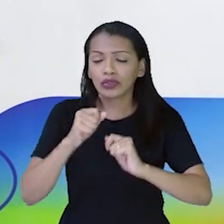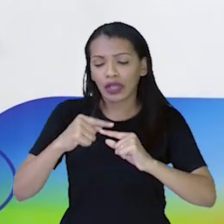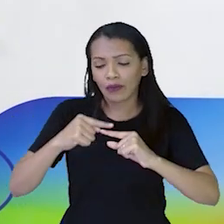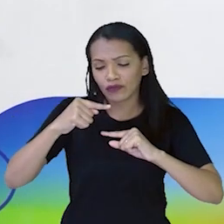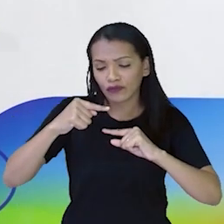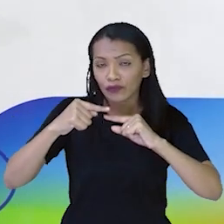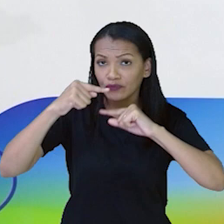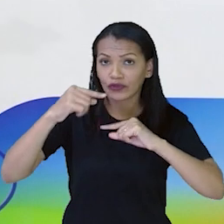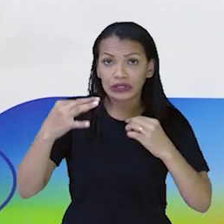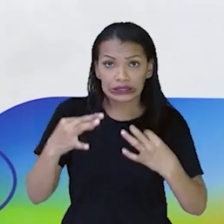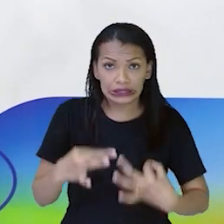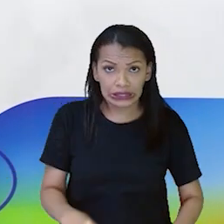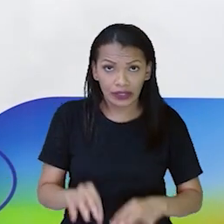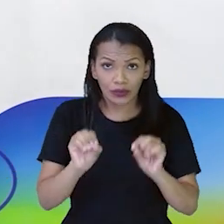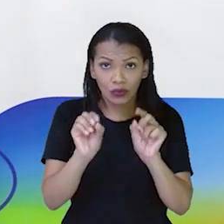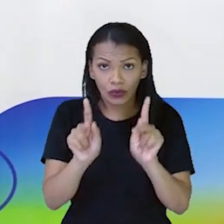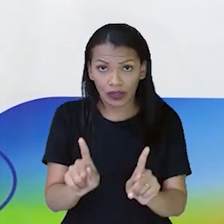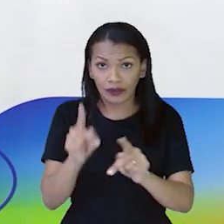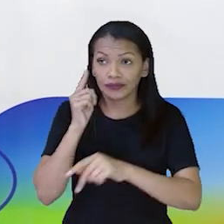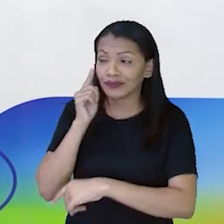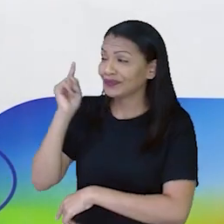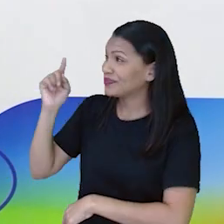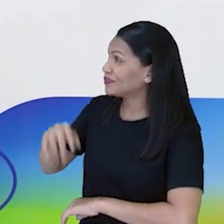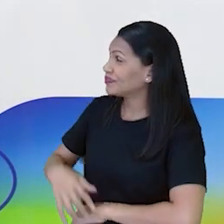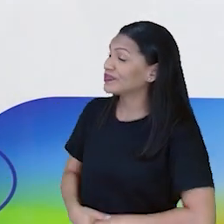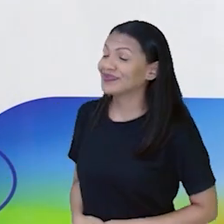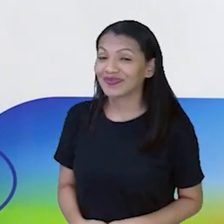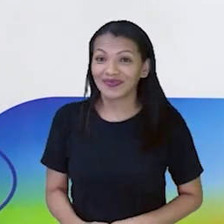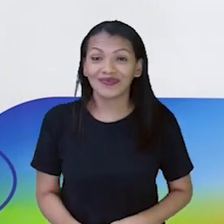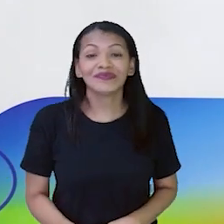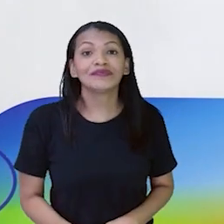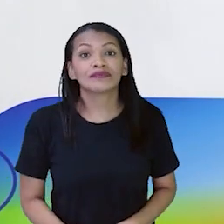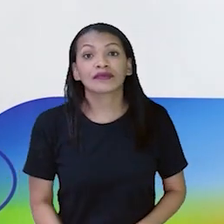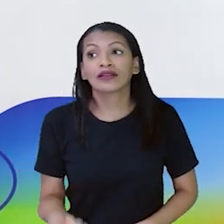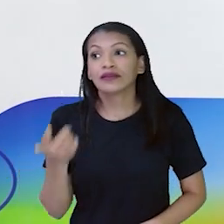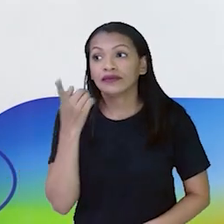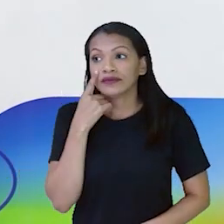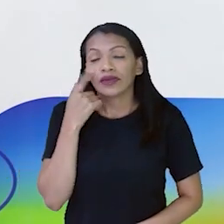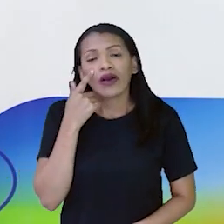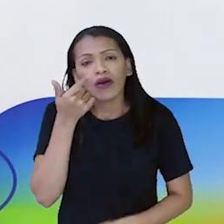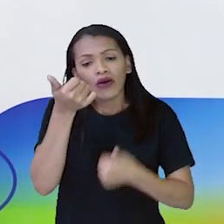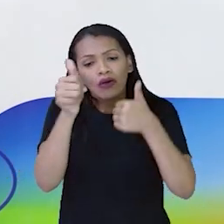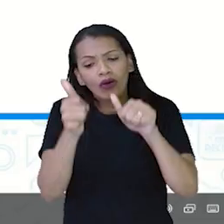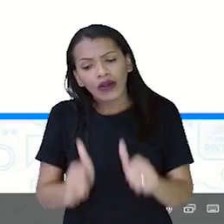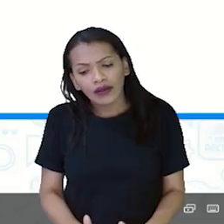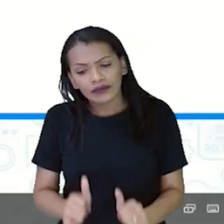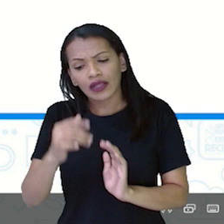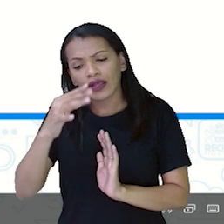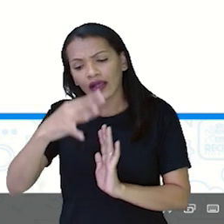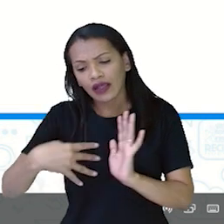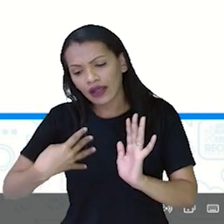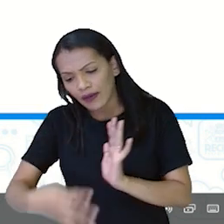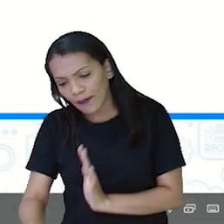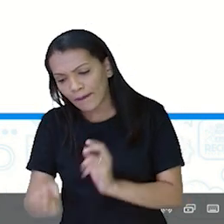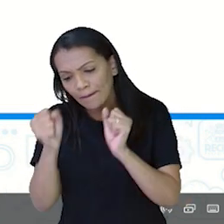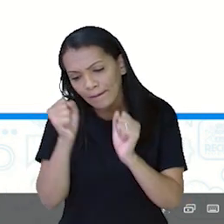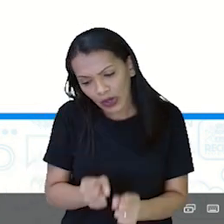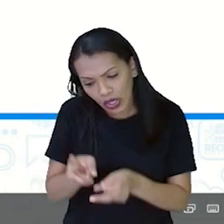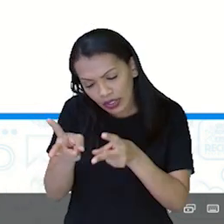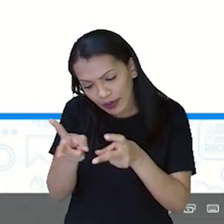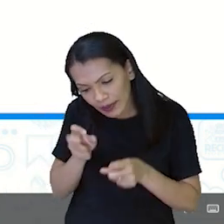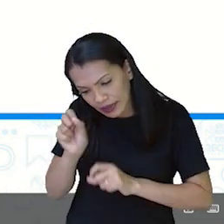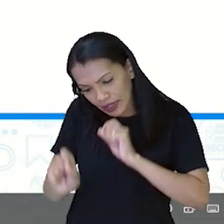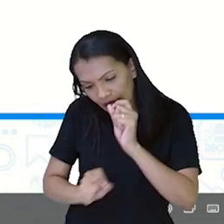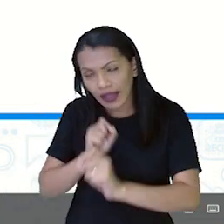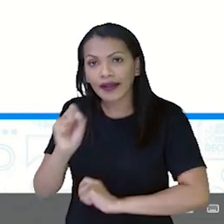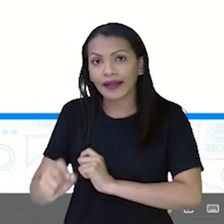como está aqui. Então, olha só. Analisando esse gráfico, a gente pode perceber